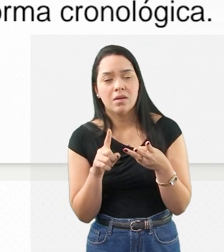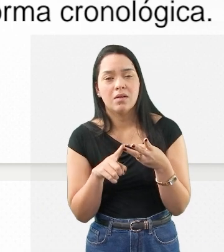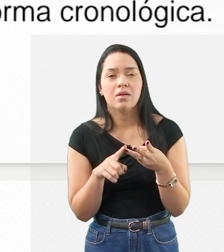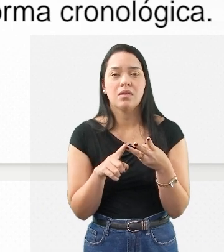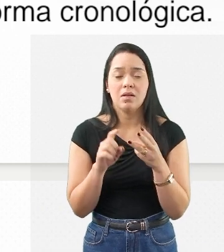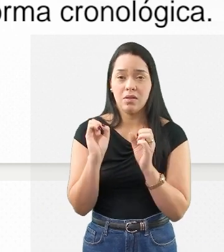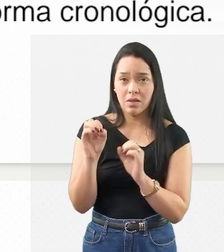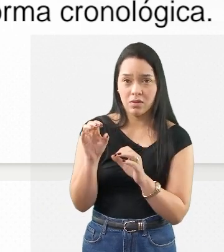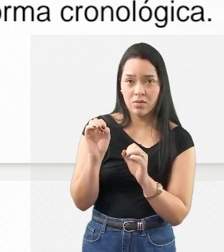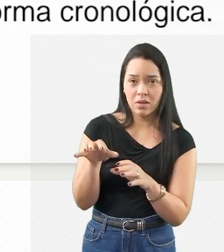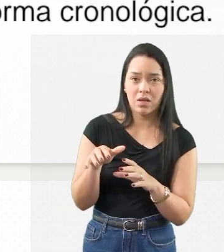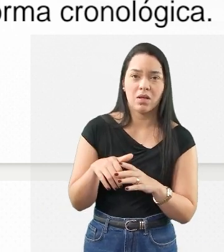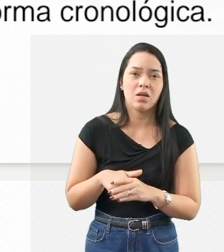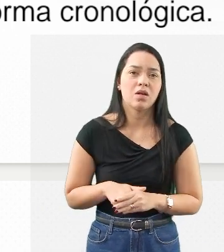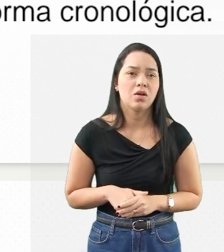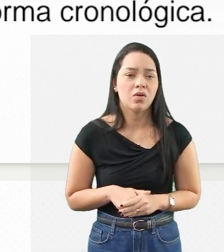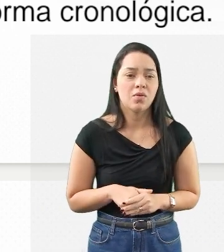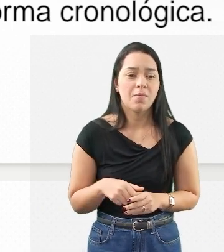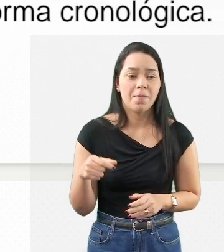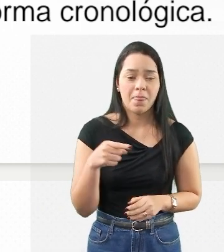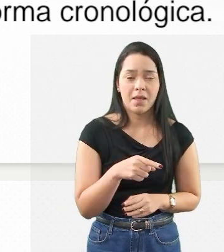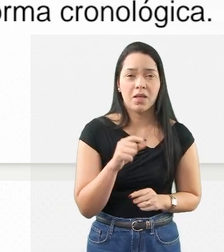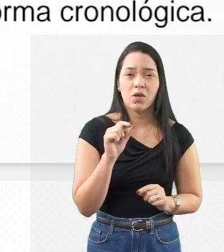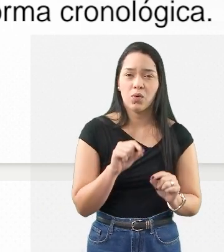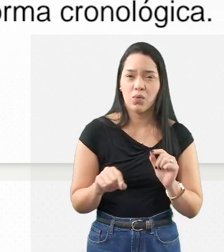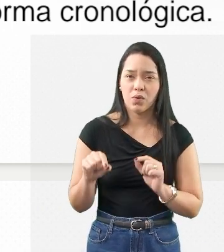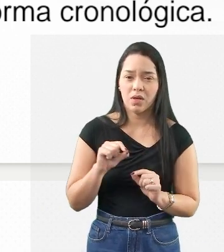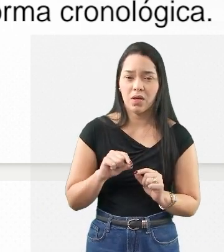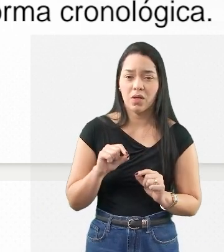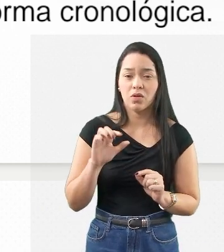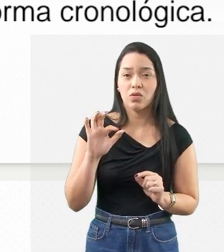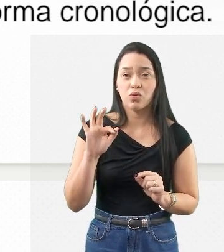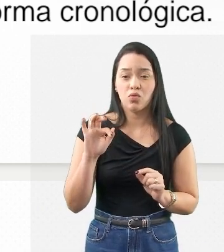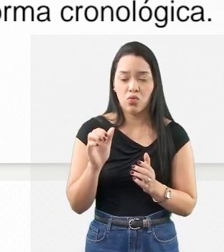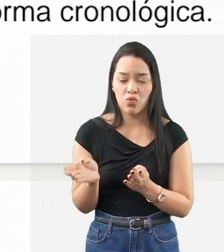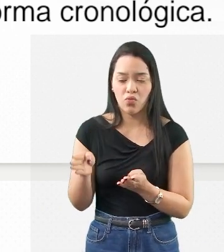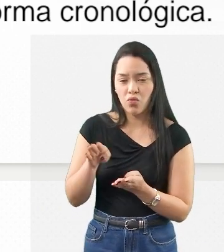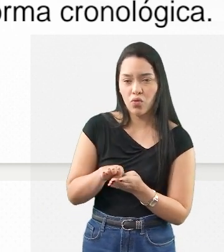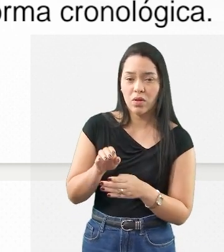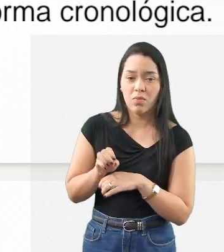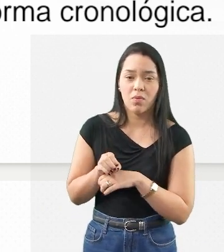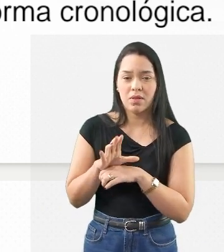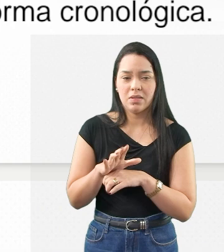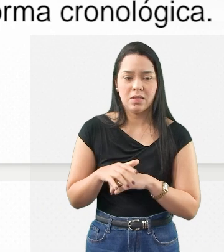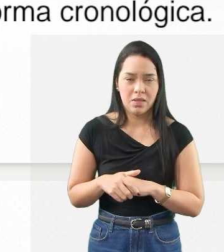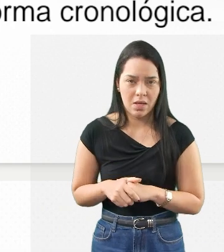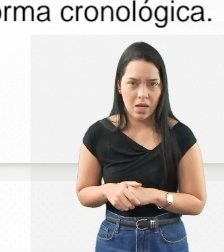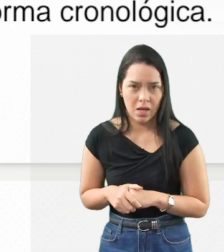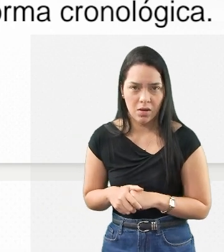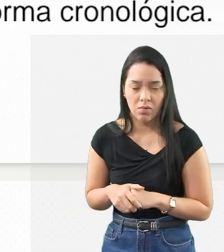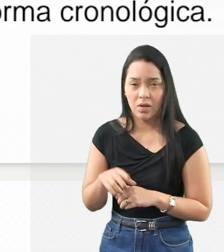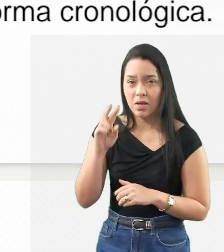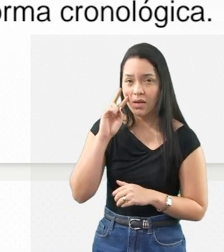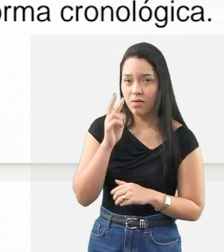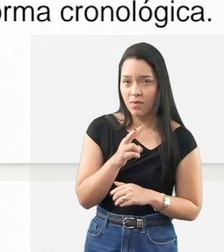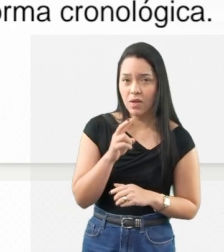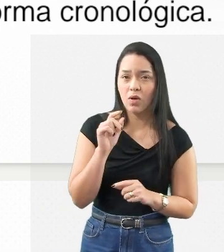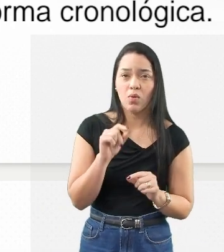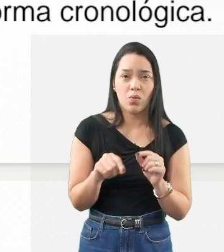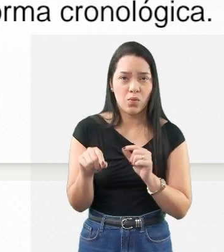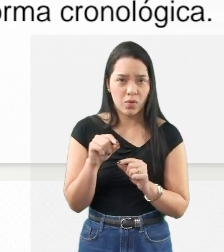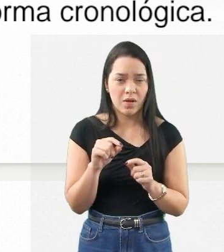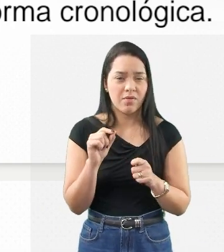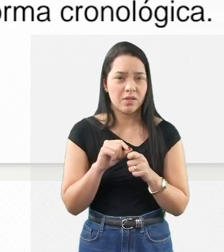questão educacional. Aqui no enunciado ele está falando do folder publicitário. E aí a gente vai ver um folder